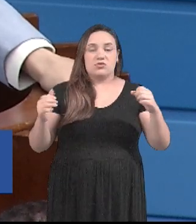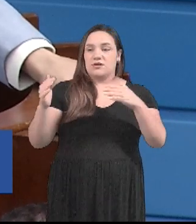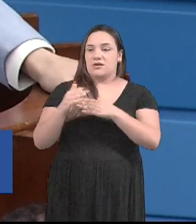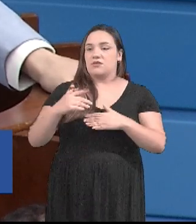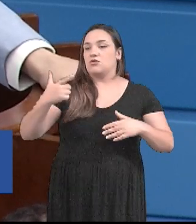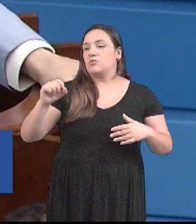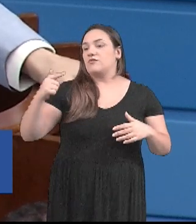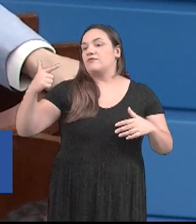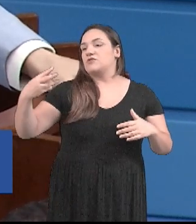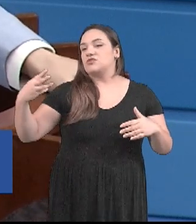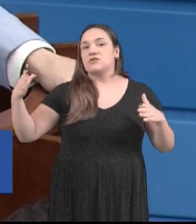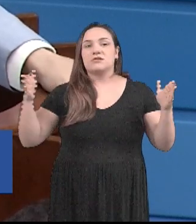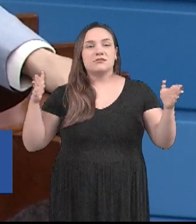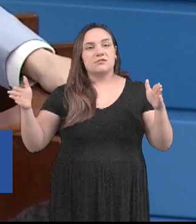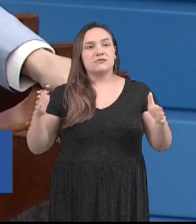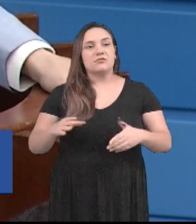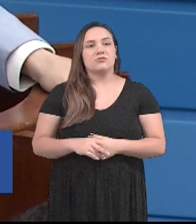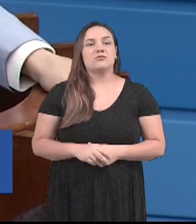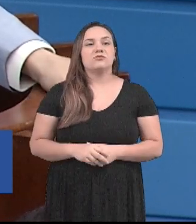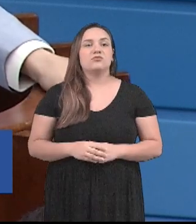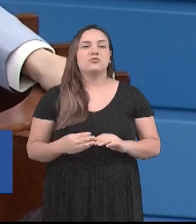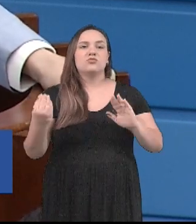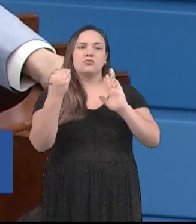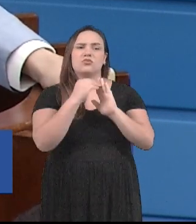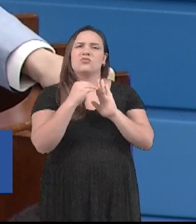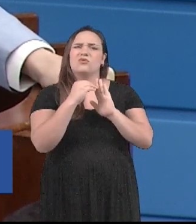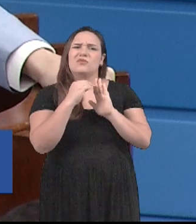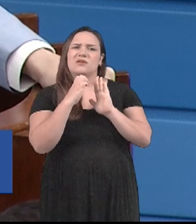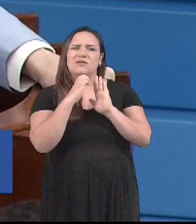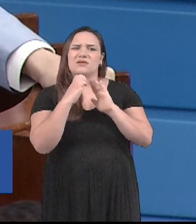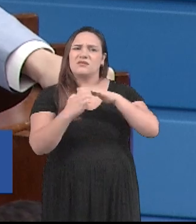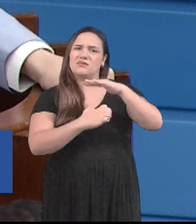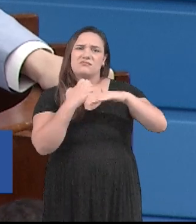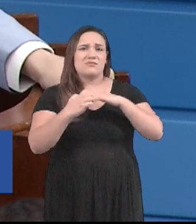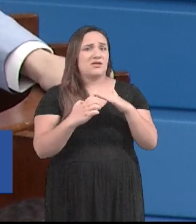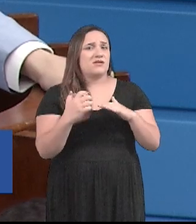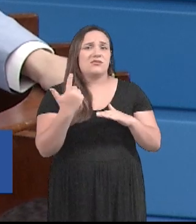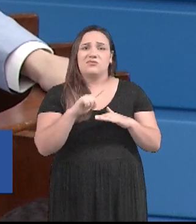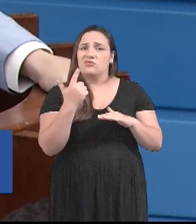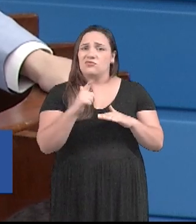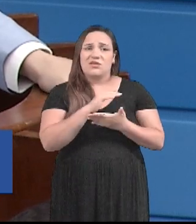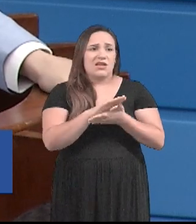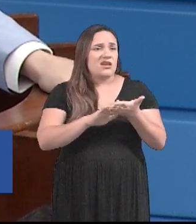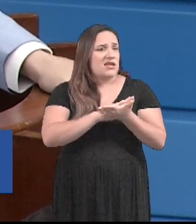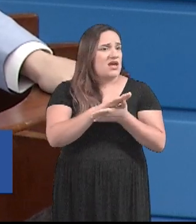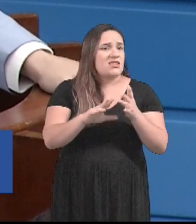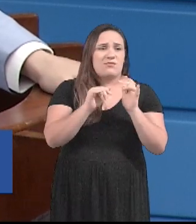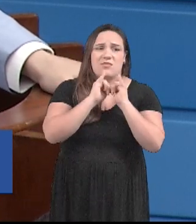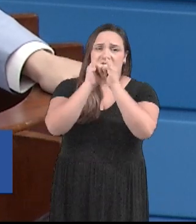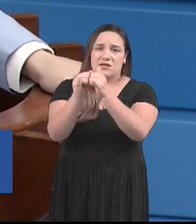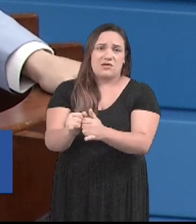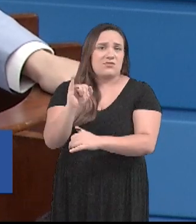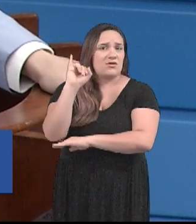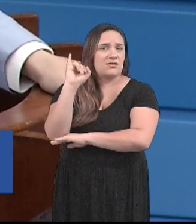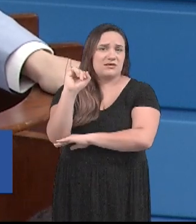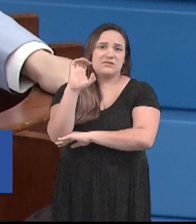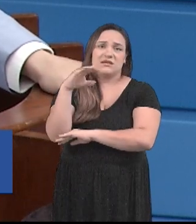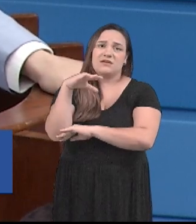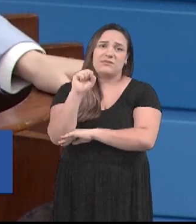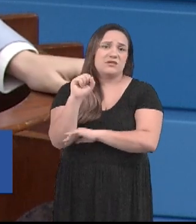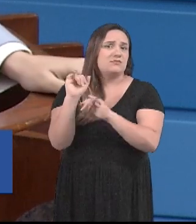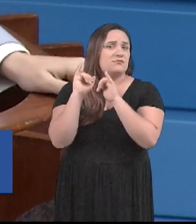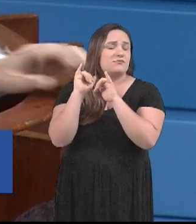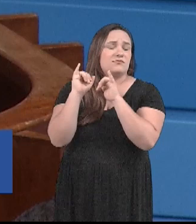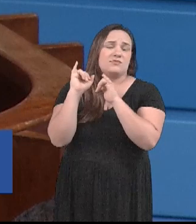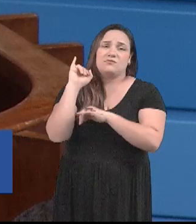23, colocou empresas que não são beneficiárias de qualquer tipo de política fiscal de